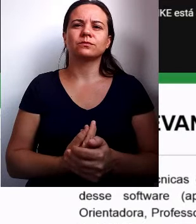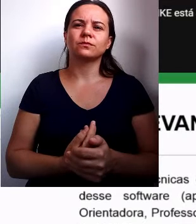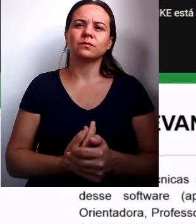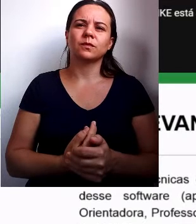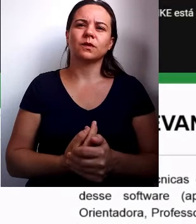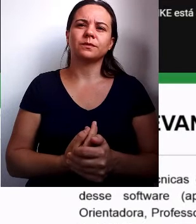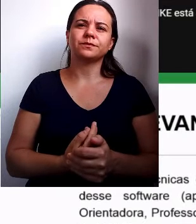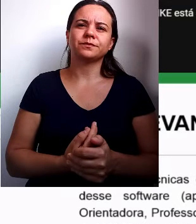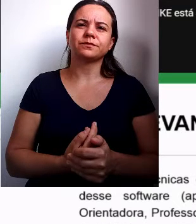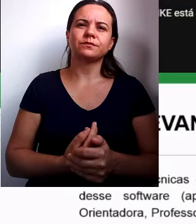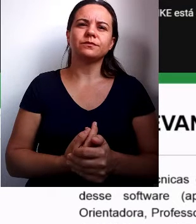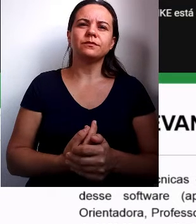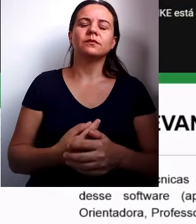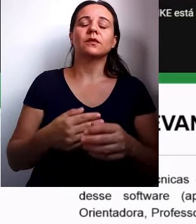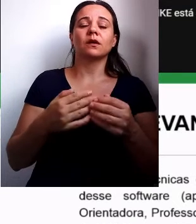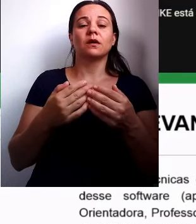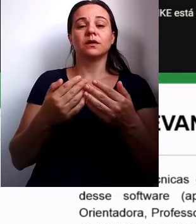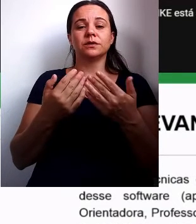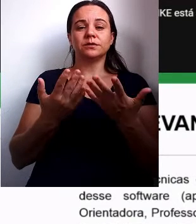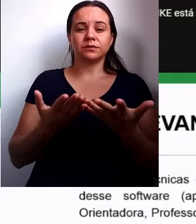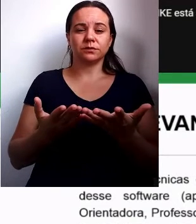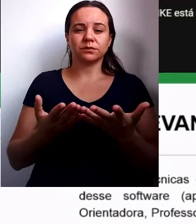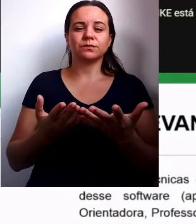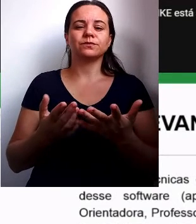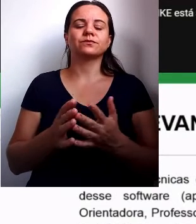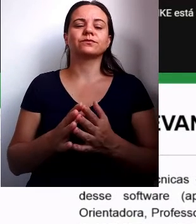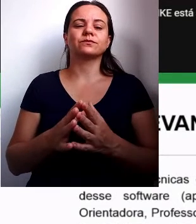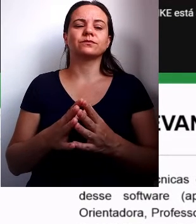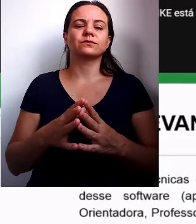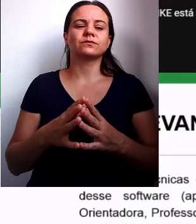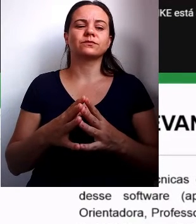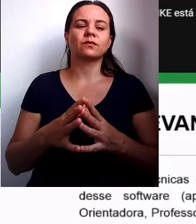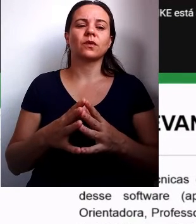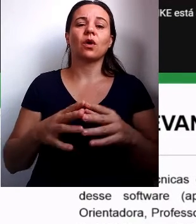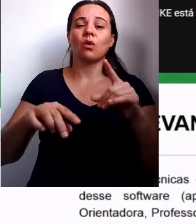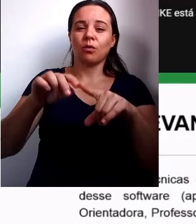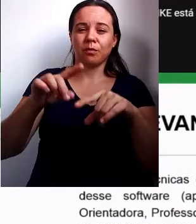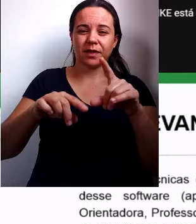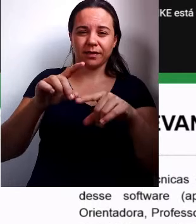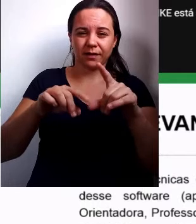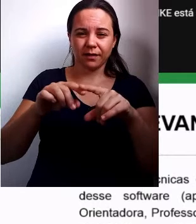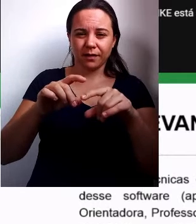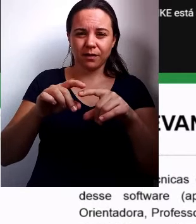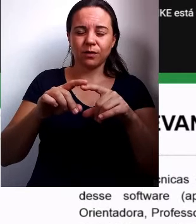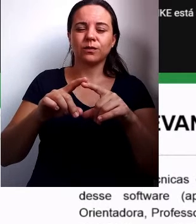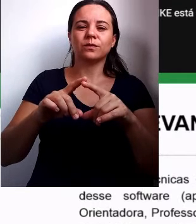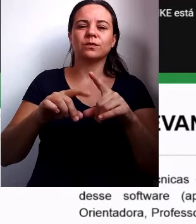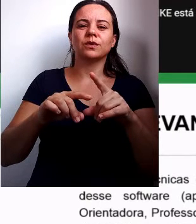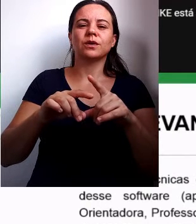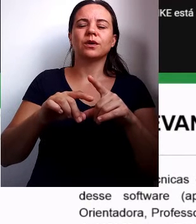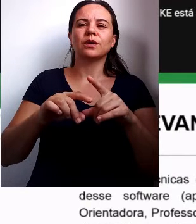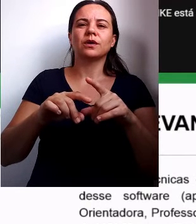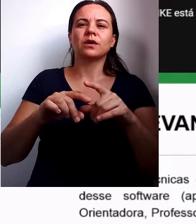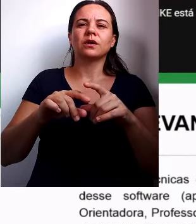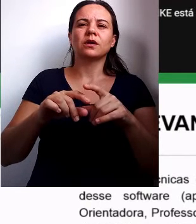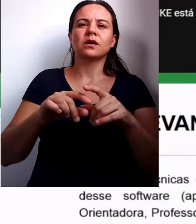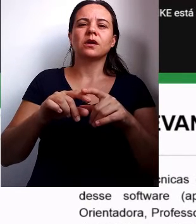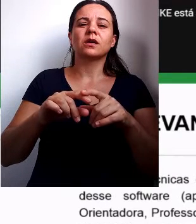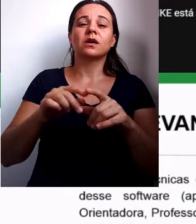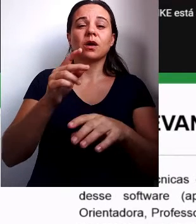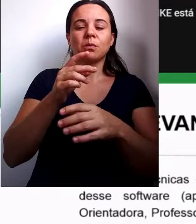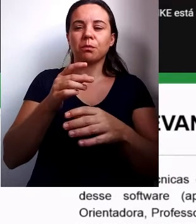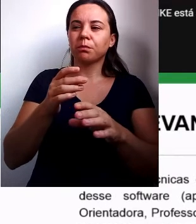poder desenvolver esse software, que além do material que foi disponibilizado pela professora orientadora, né, a Prof.